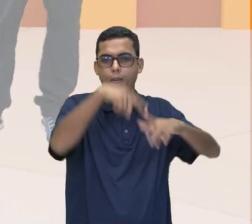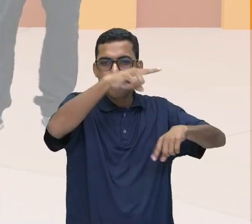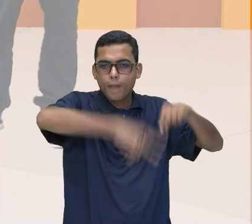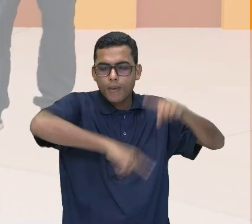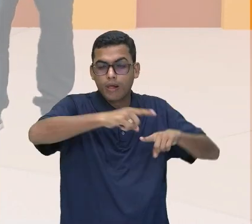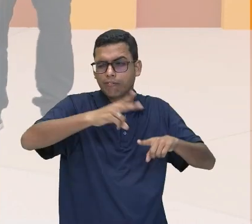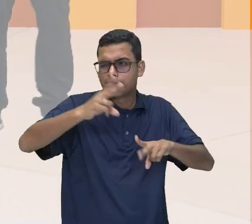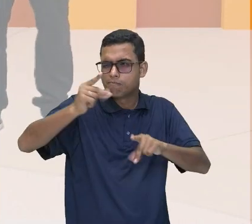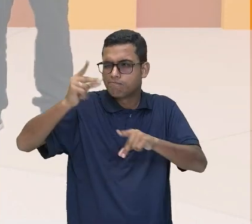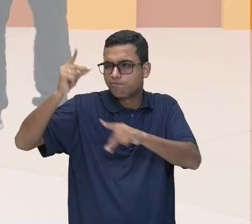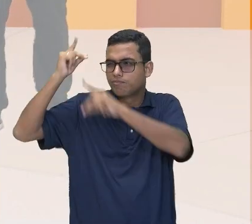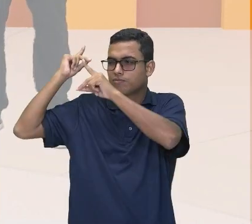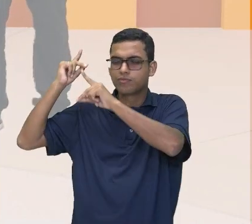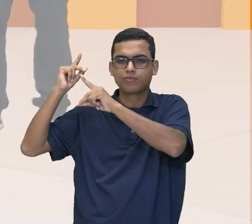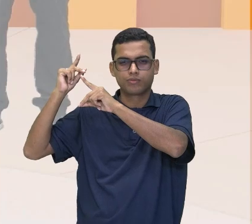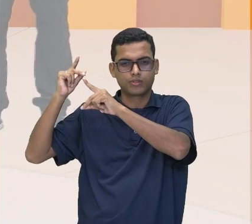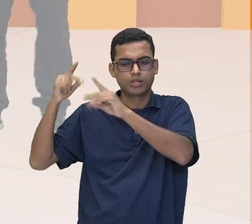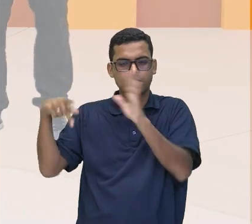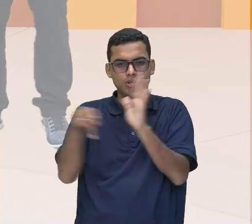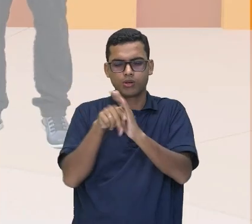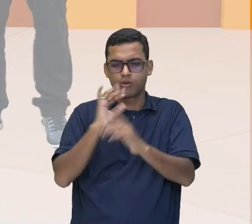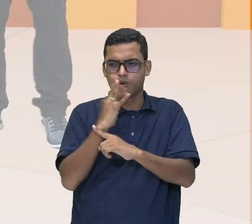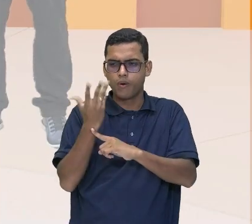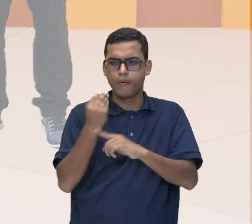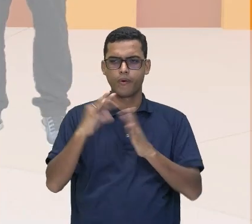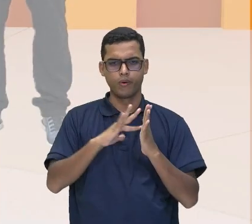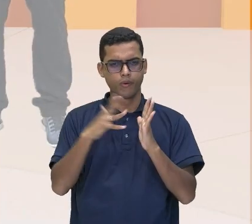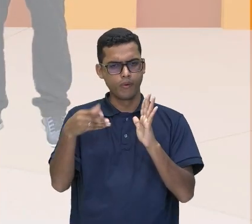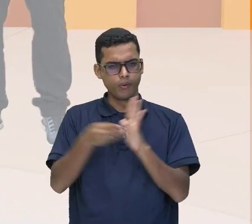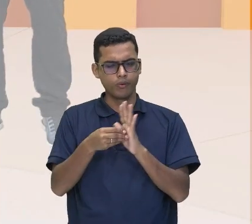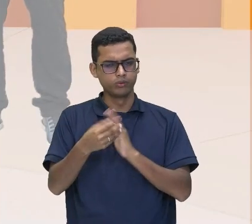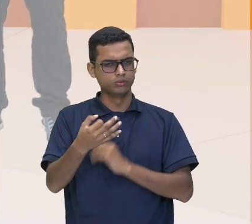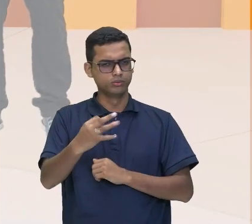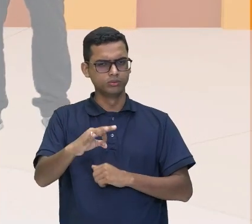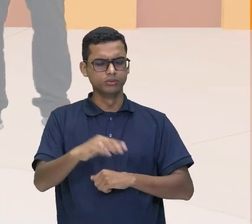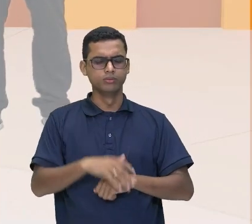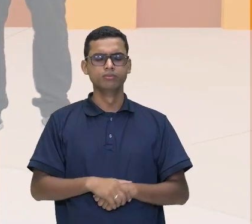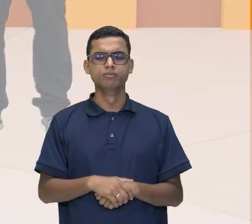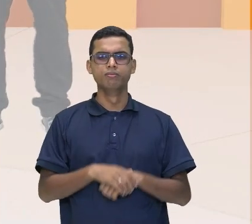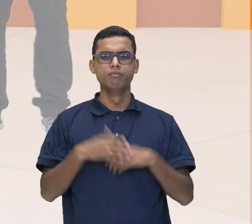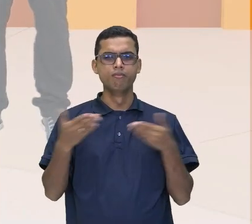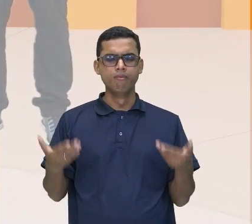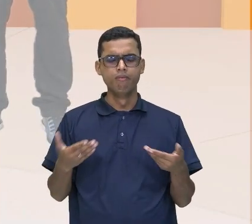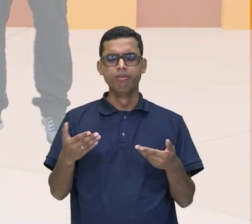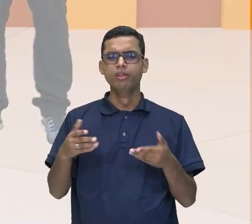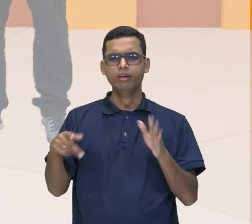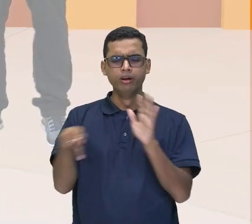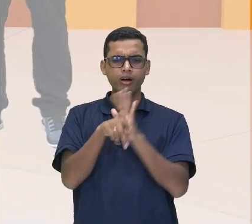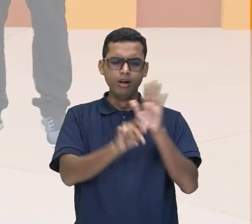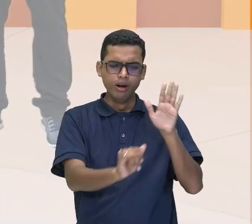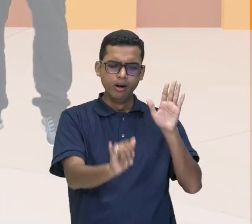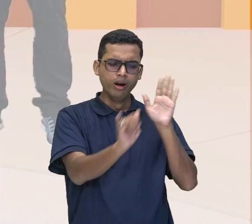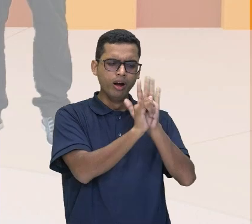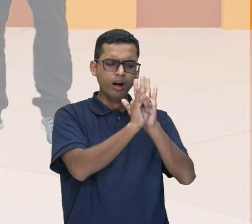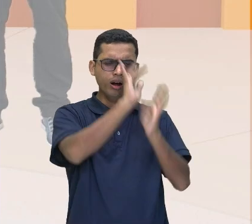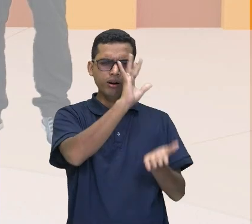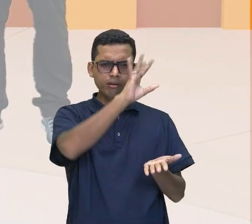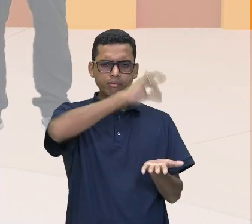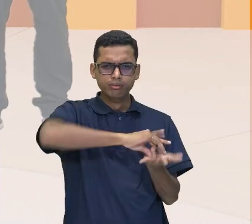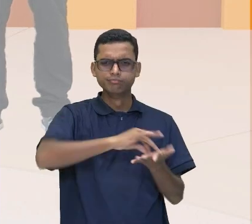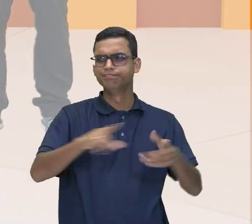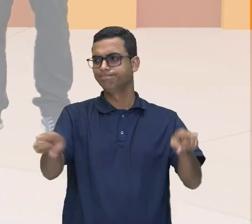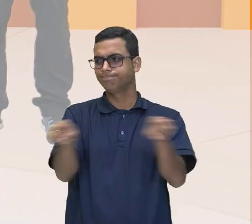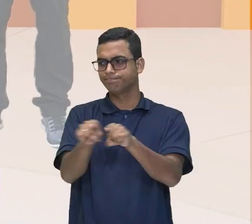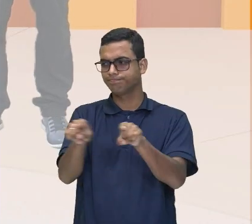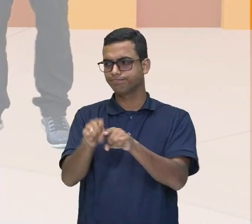objeto fruto da arte amazônica. Tá bom? Então, ela afirma essa identidade e essa